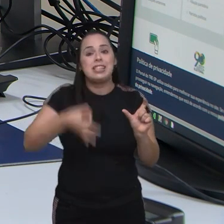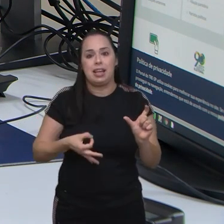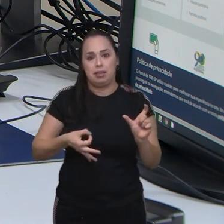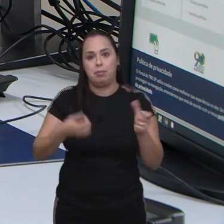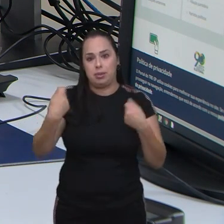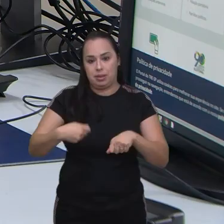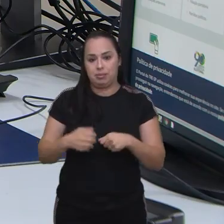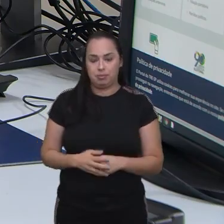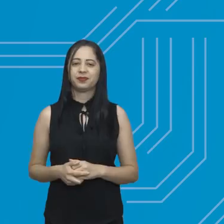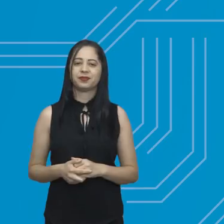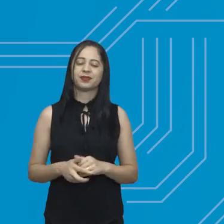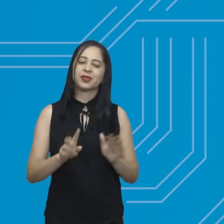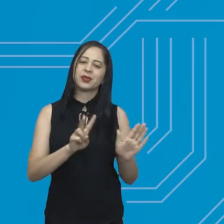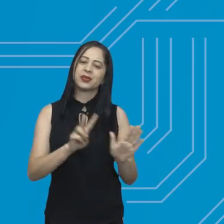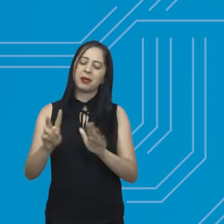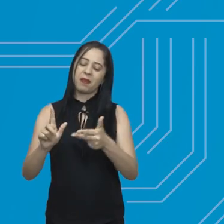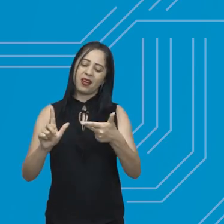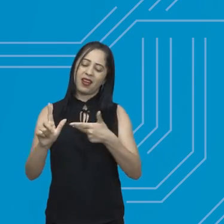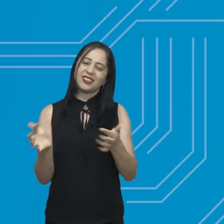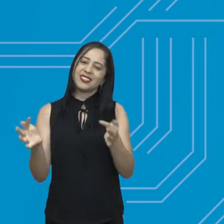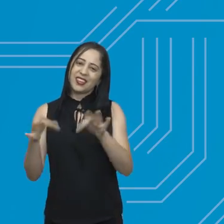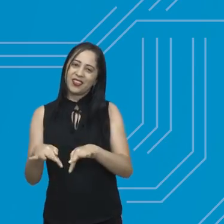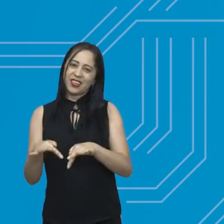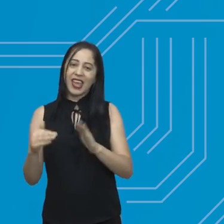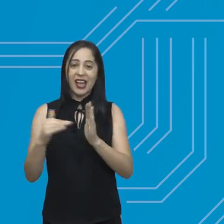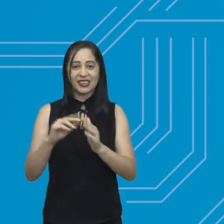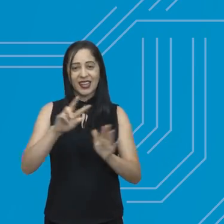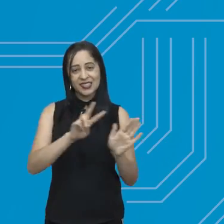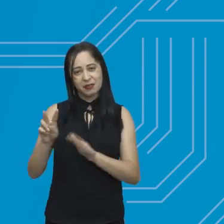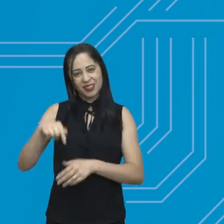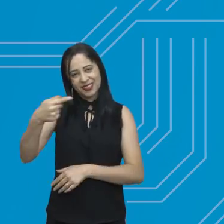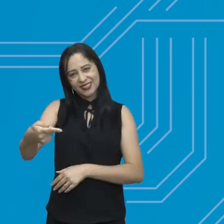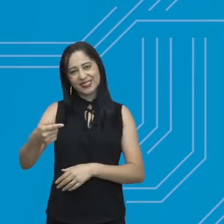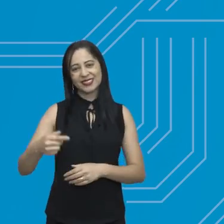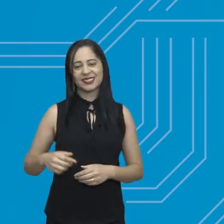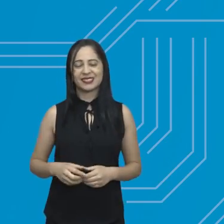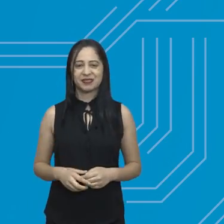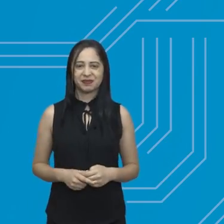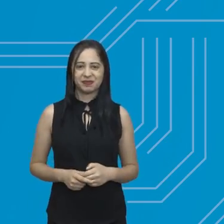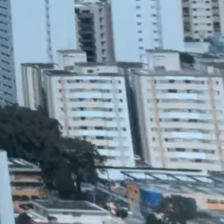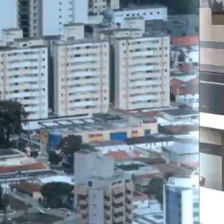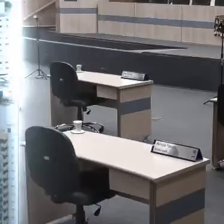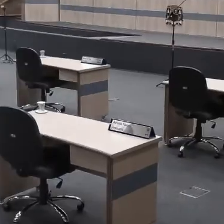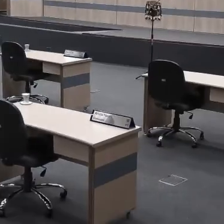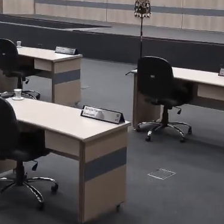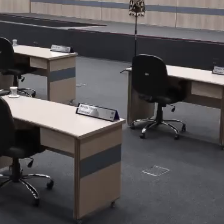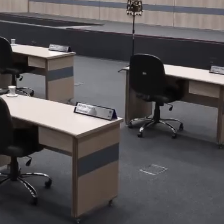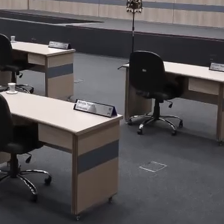Justiça Eleitoral. E o Semana Legislativa fica por aqui. Até a semana que vem.